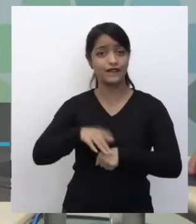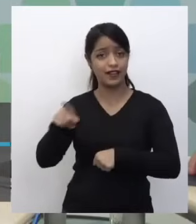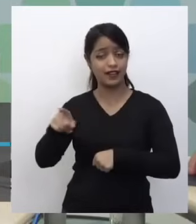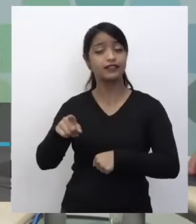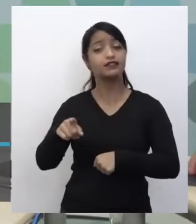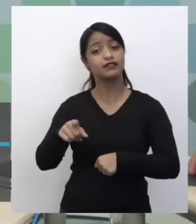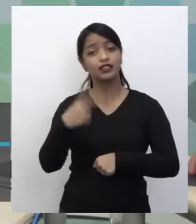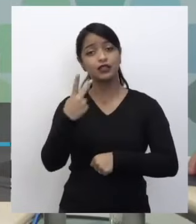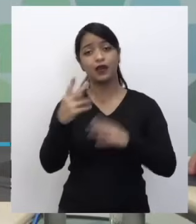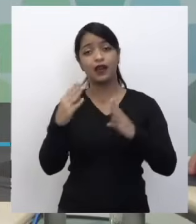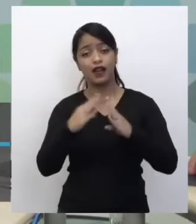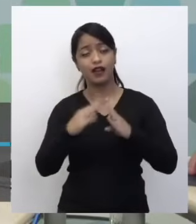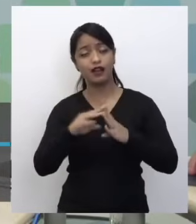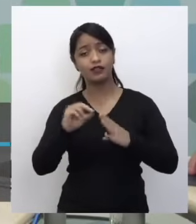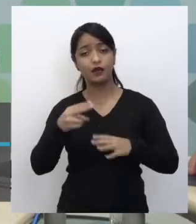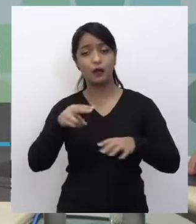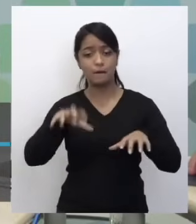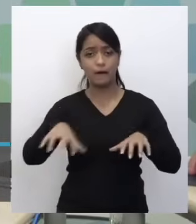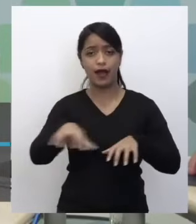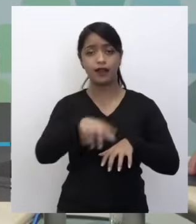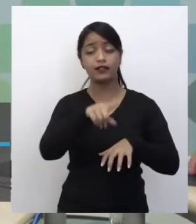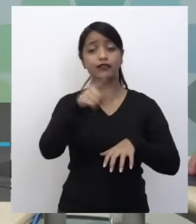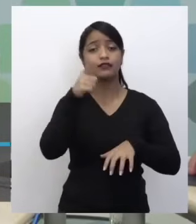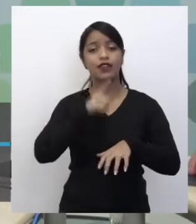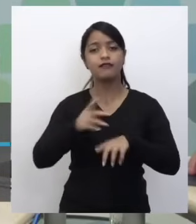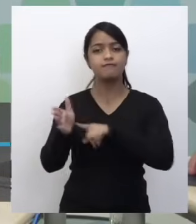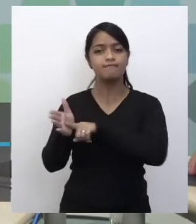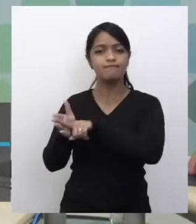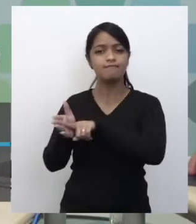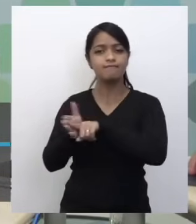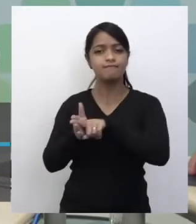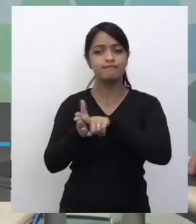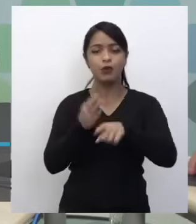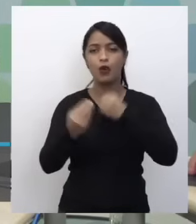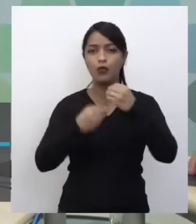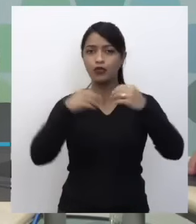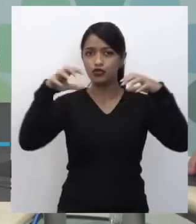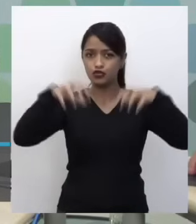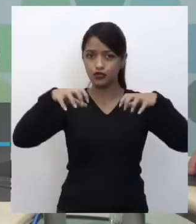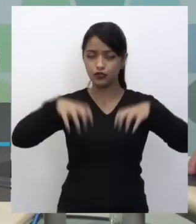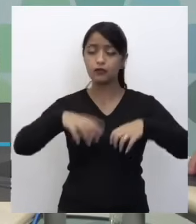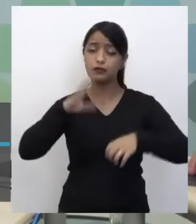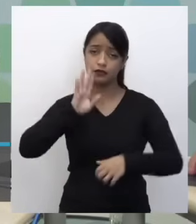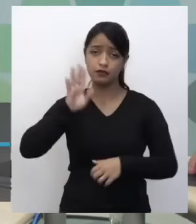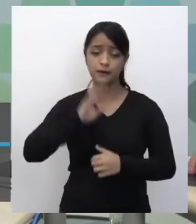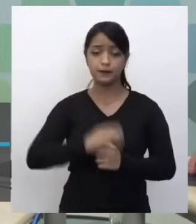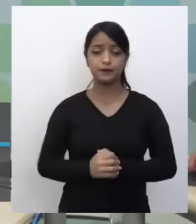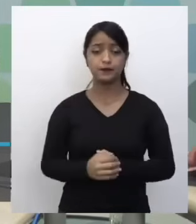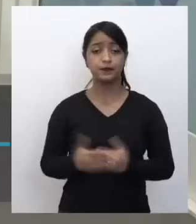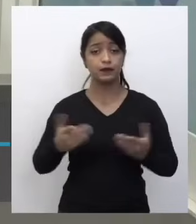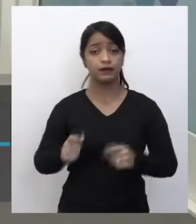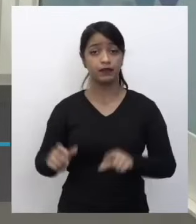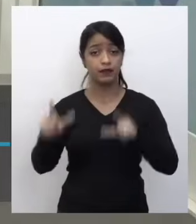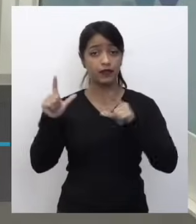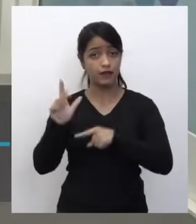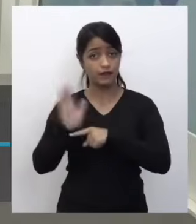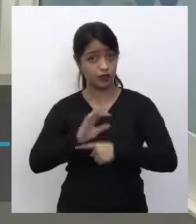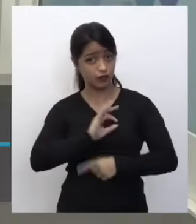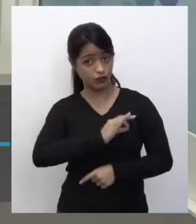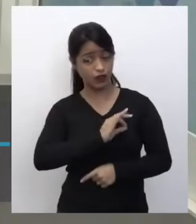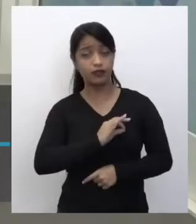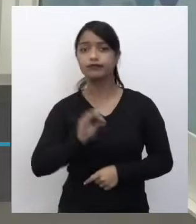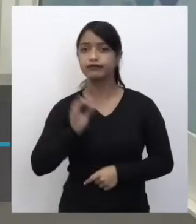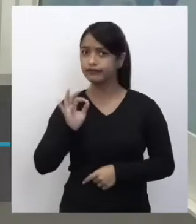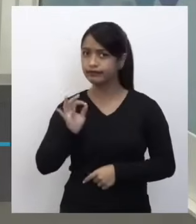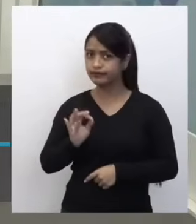né, em relação à chuva, esse monitoramento aí das chuvas através do pluviômetro. E agora nós temos um vídeo, né, professor? Já que falou de